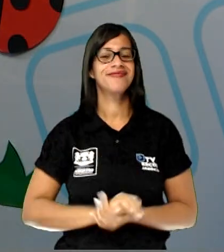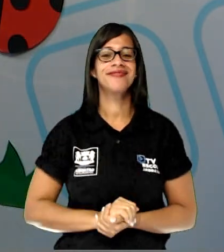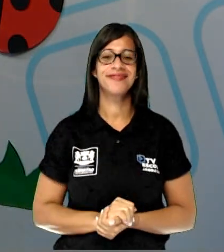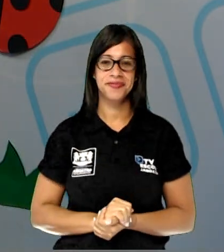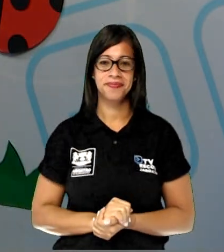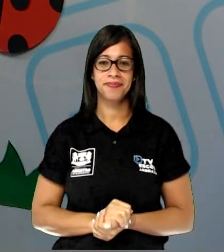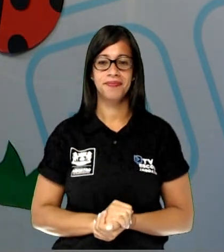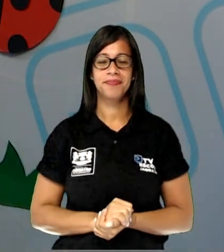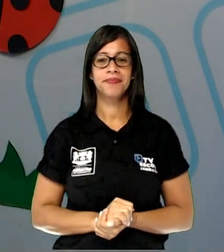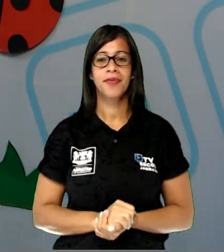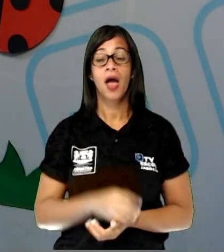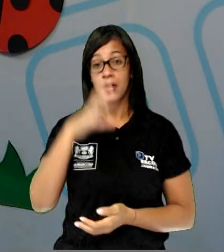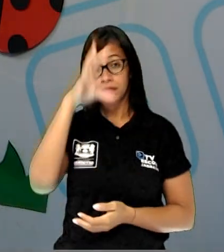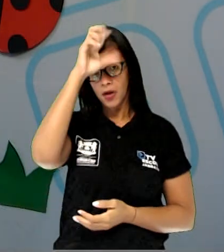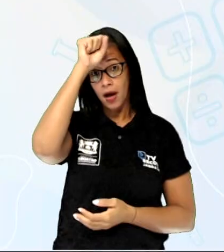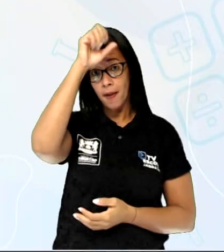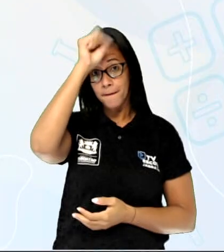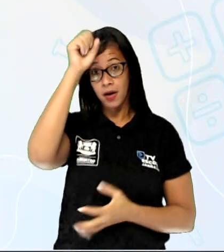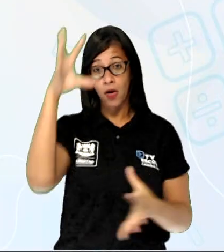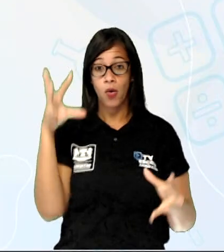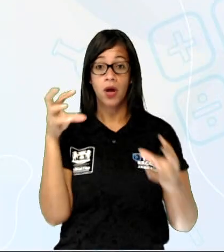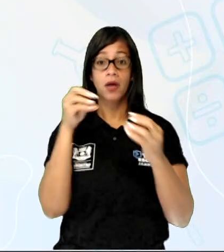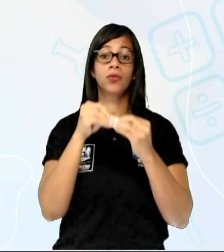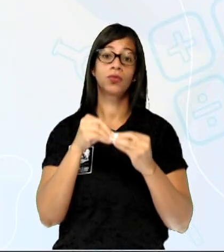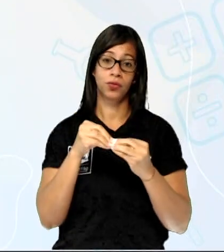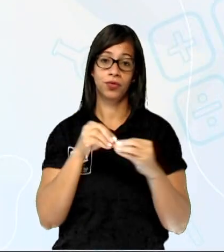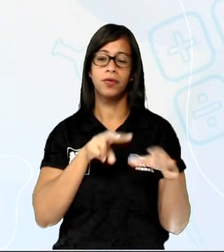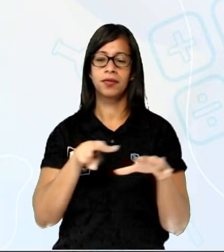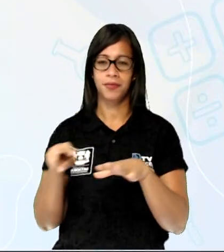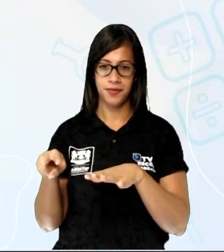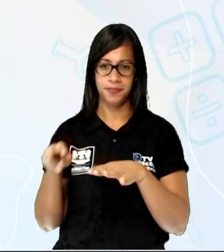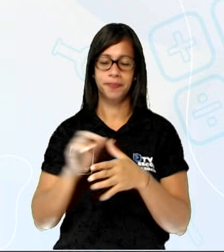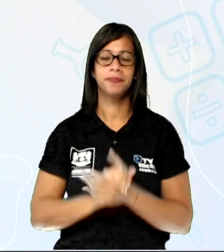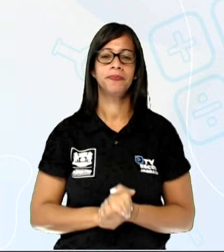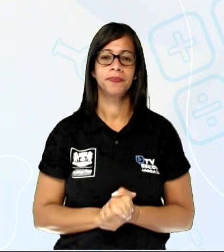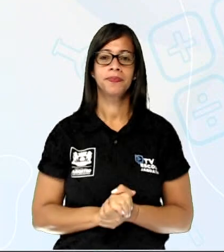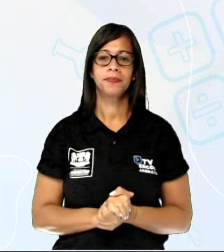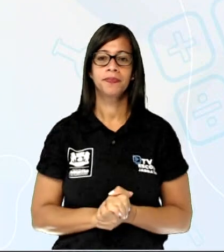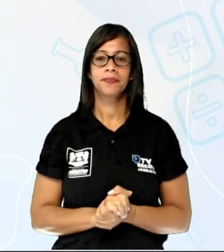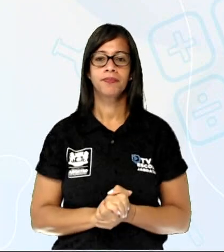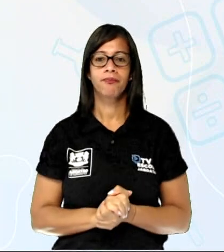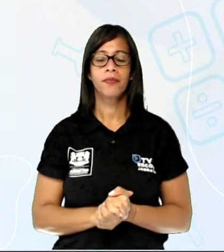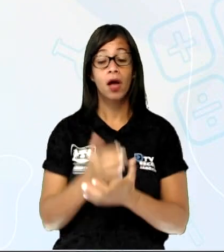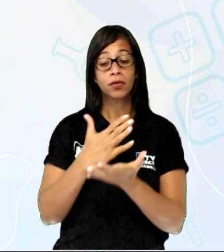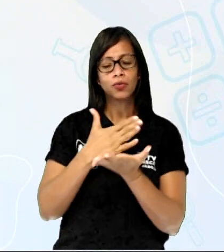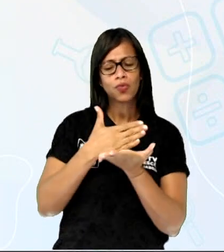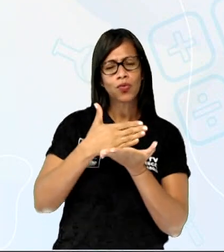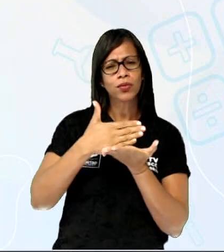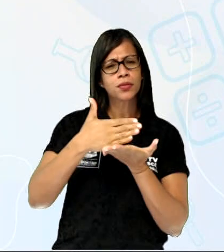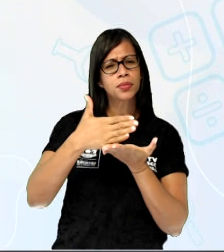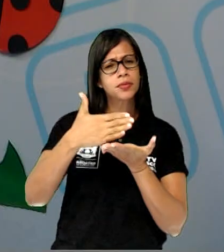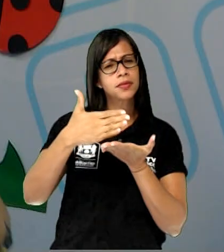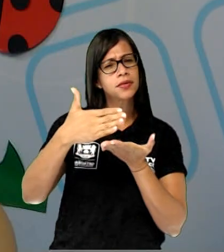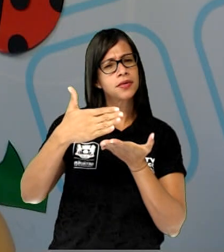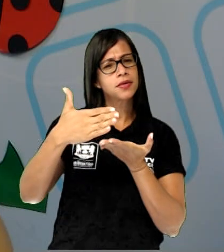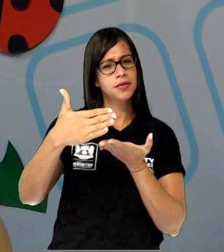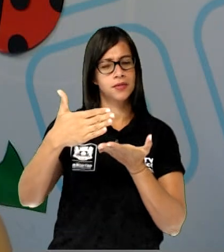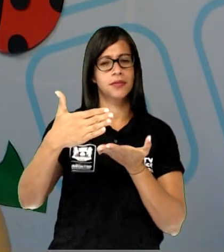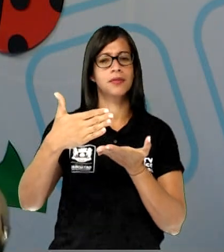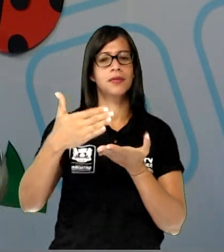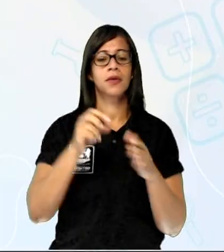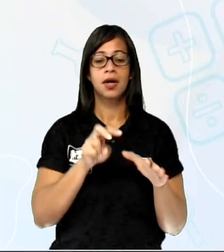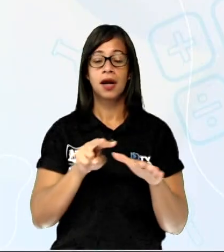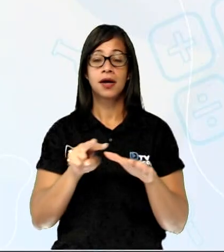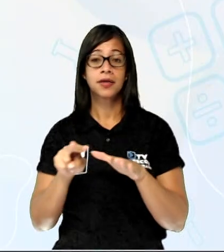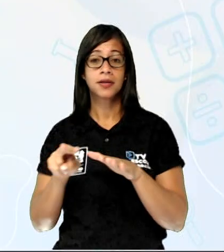gente aprendeu. O resumo da nossa semana, olha só. Logo lá no início, pode passar o próximo, olha